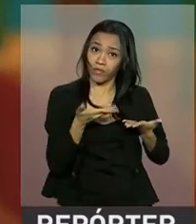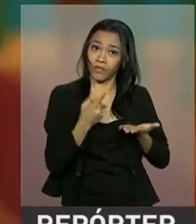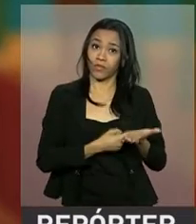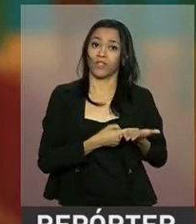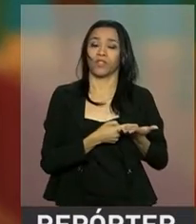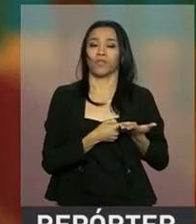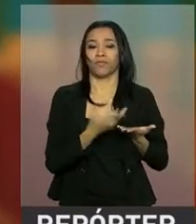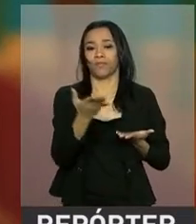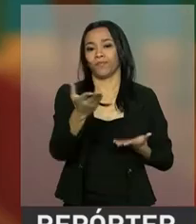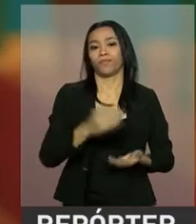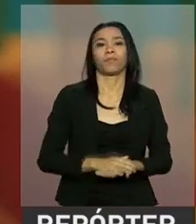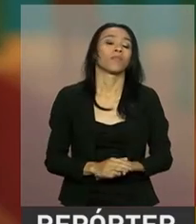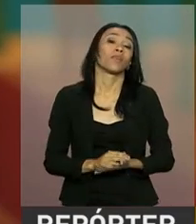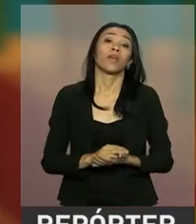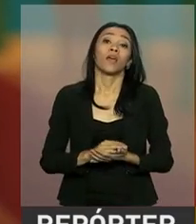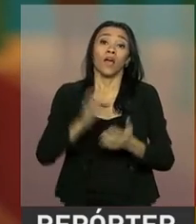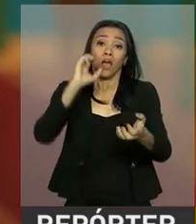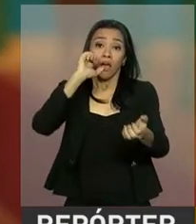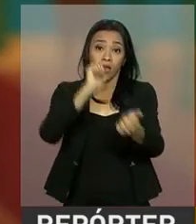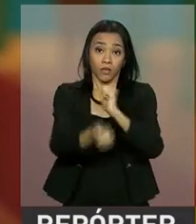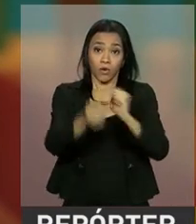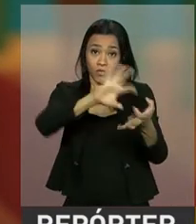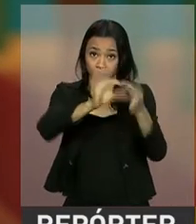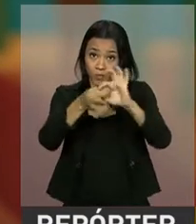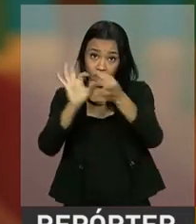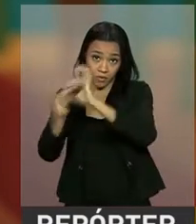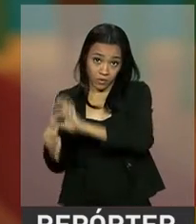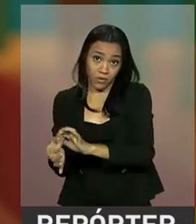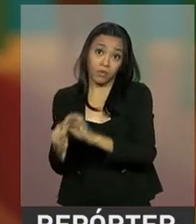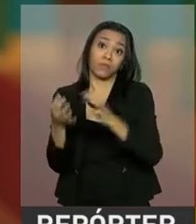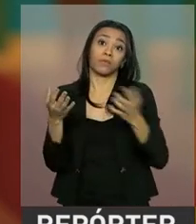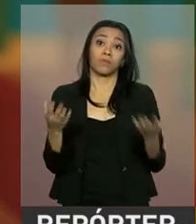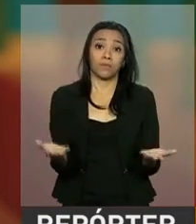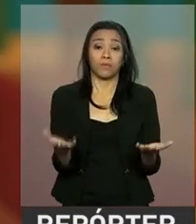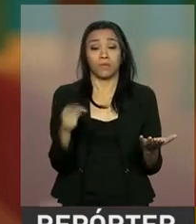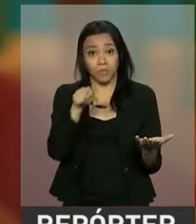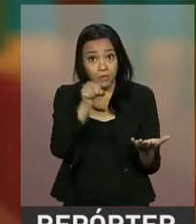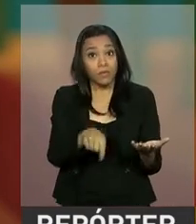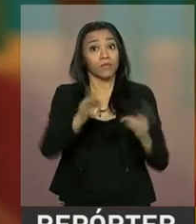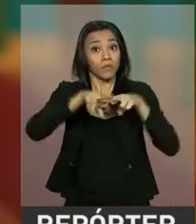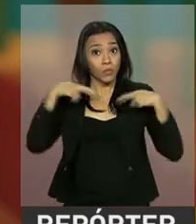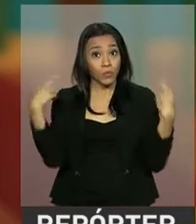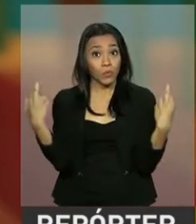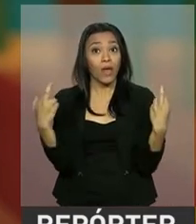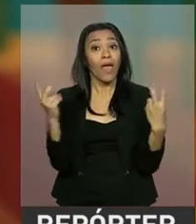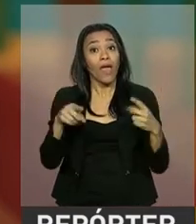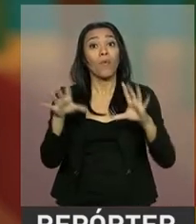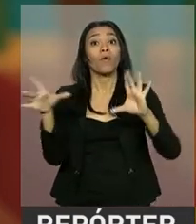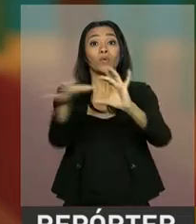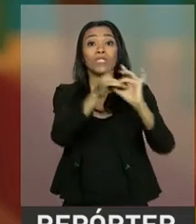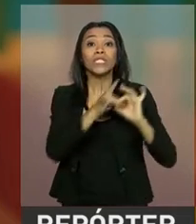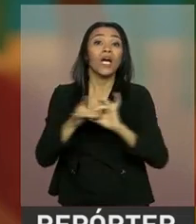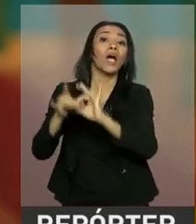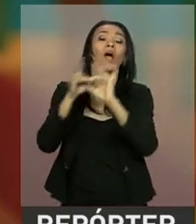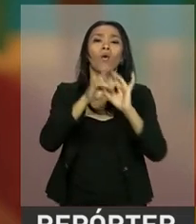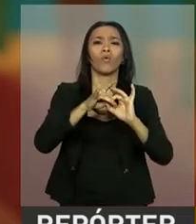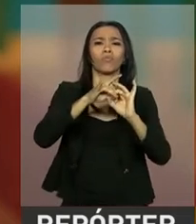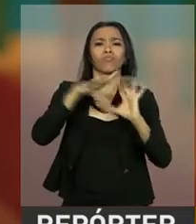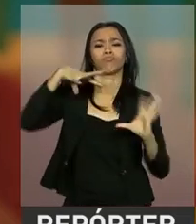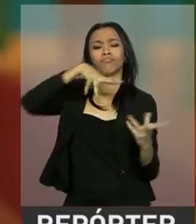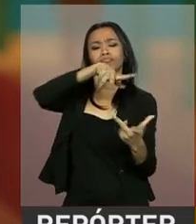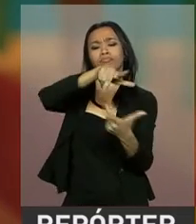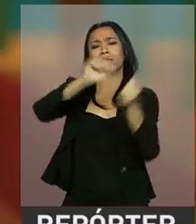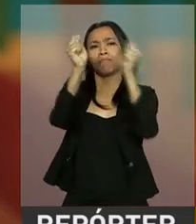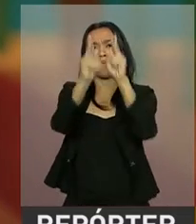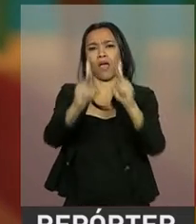às olimpíadas se constitui num momento de união internacional de pacificação nacional